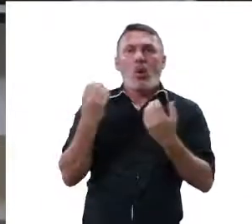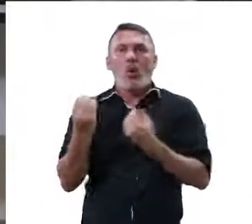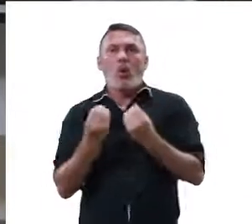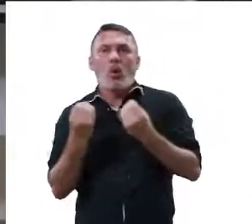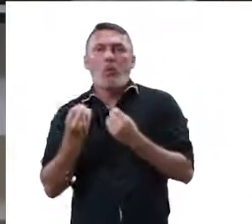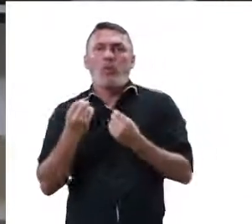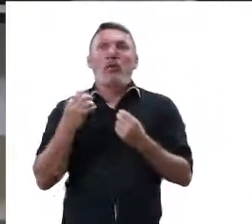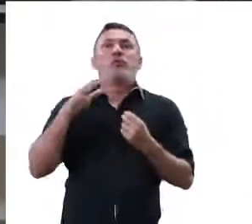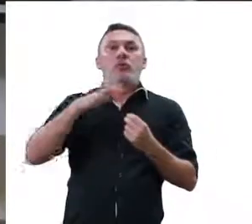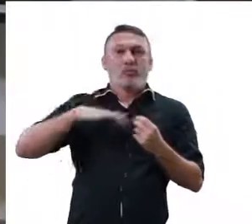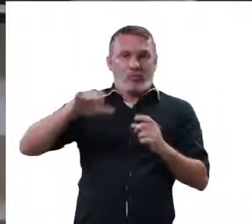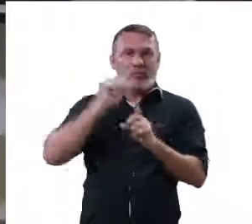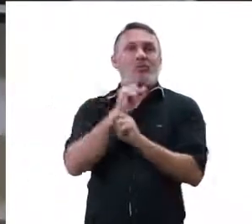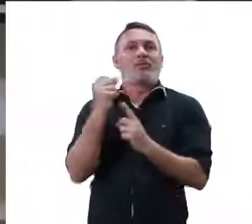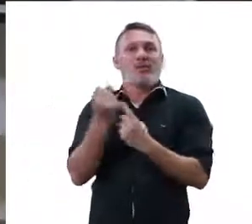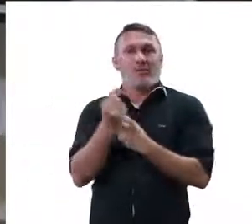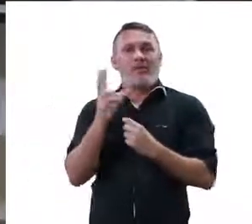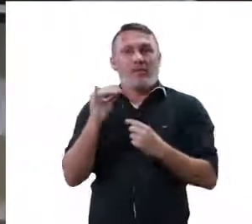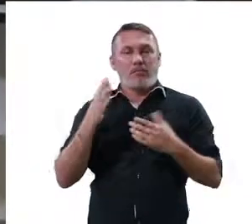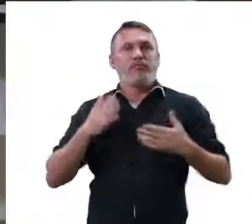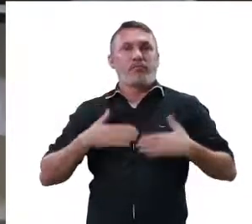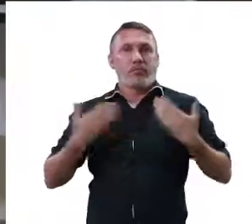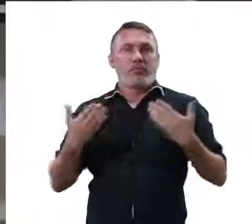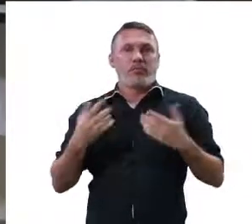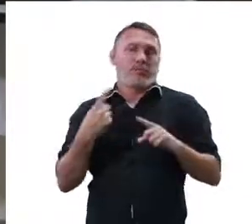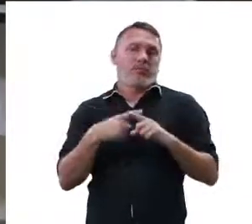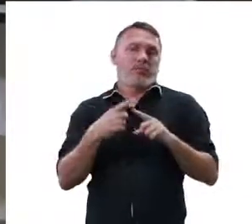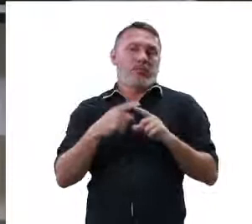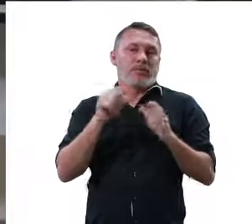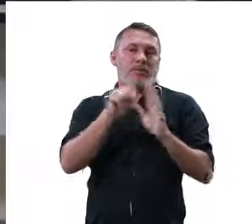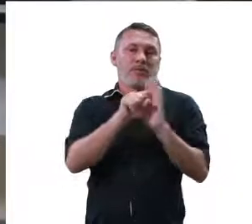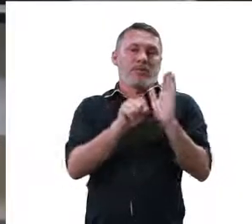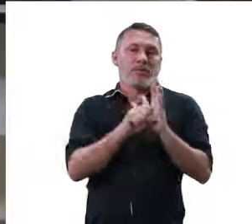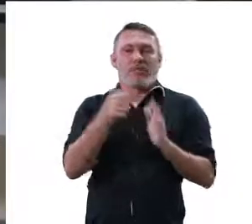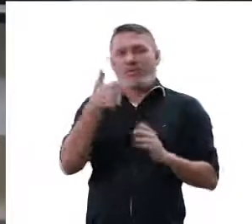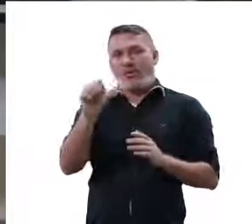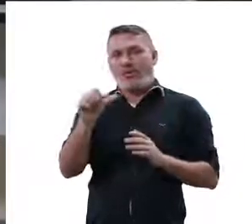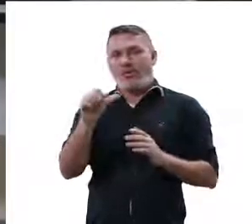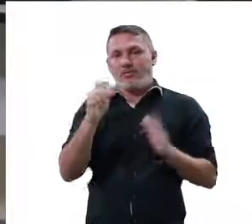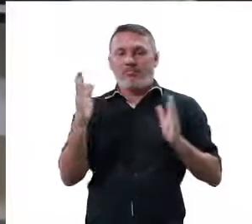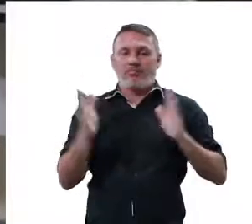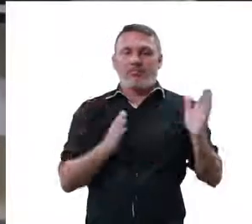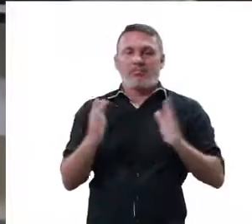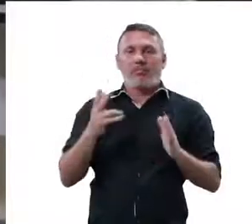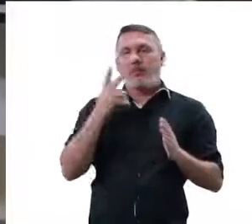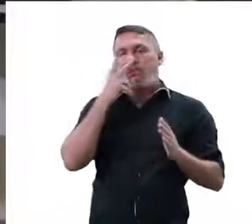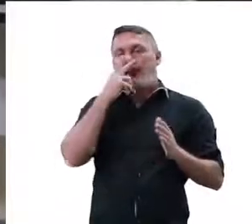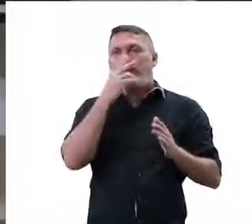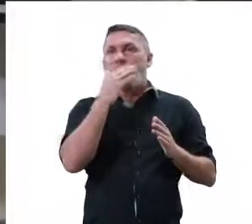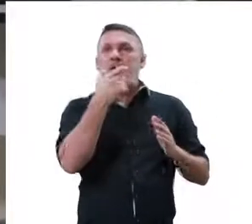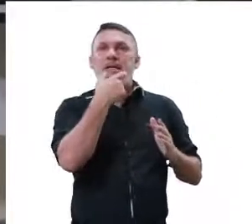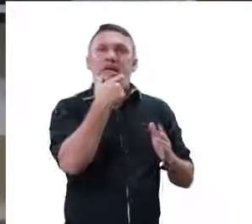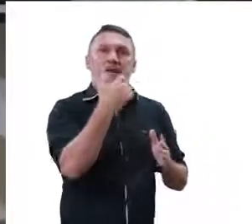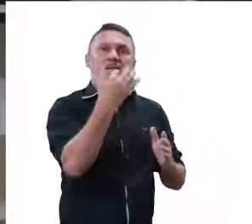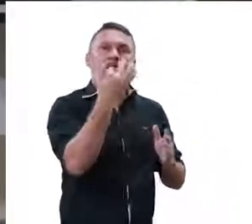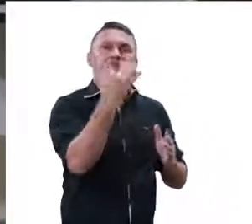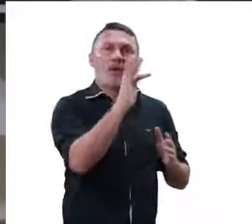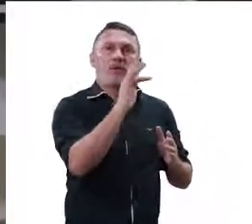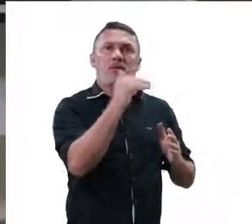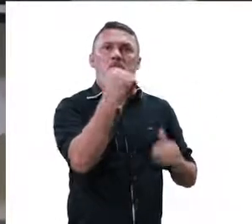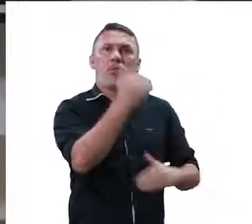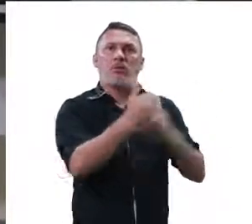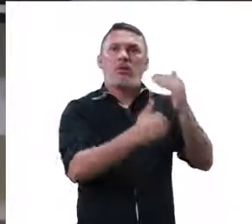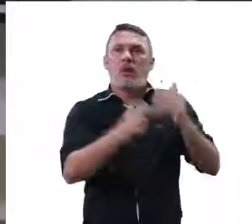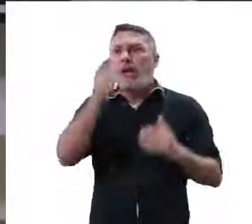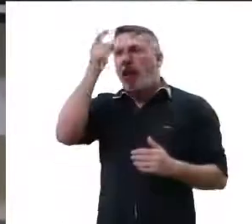Industrial, patrocinada aí, né, no início do século XIX pelo Estado prussiano, que não queria ficar para trás em relação aos ingleses nem